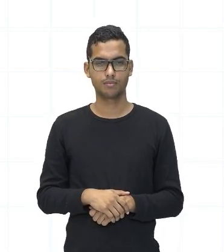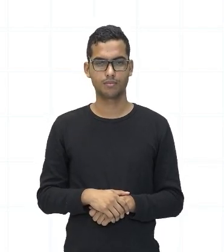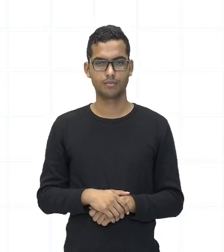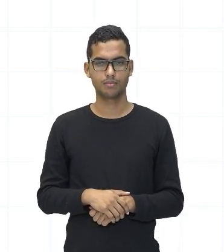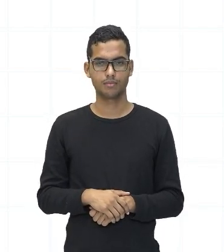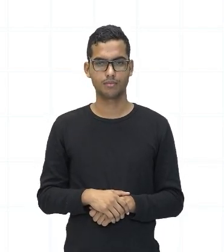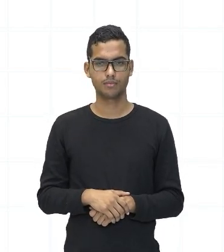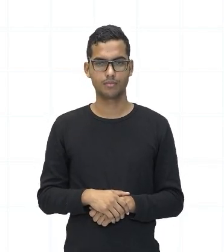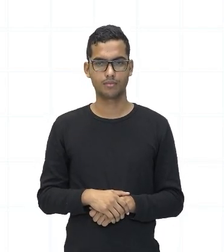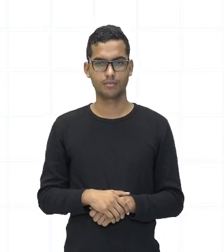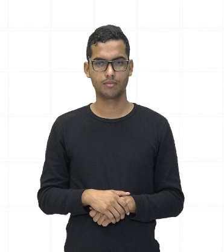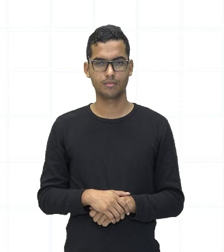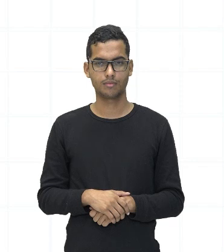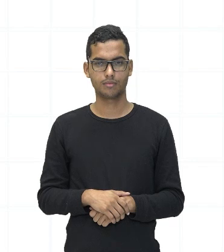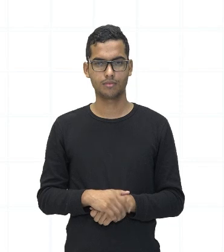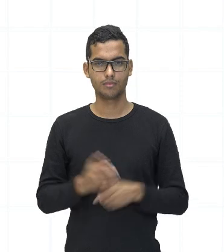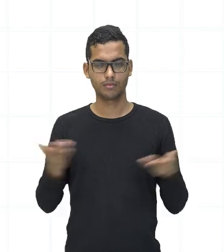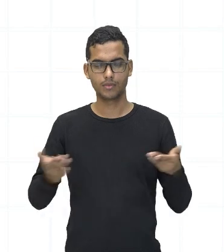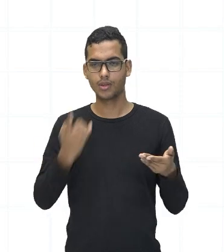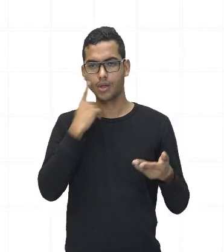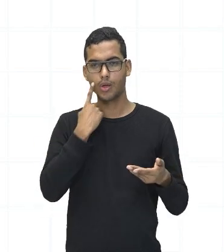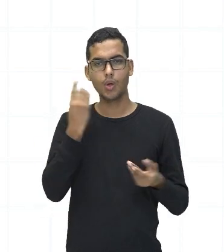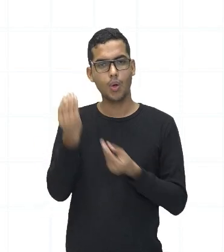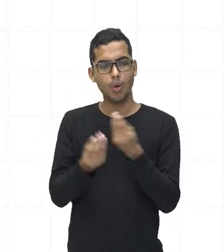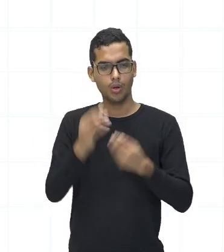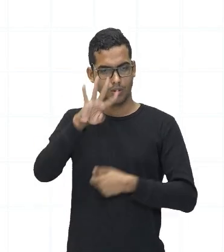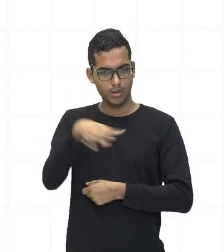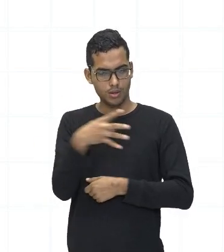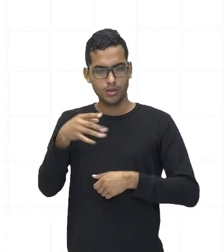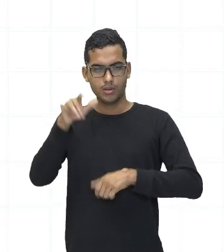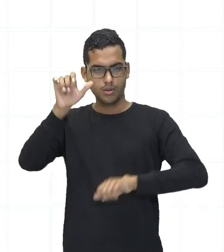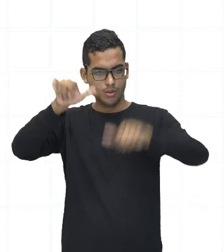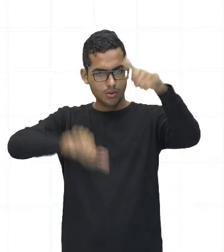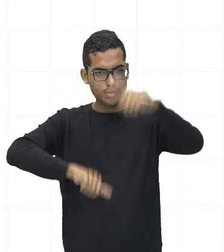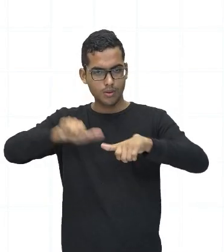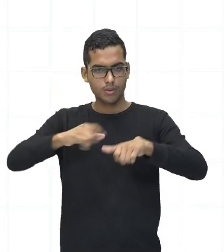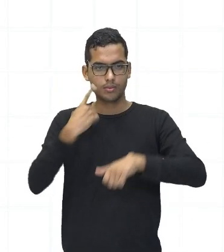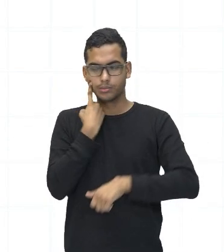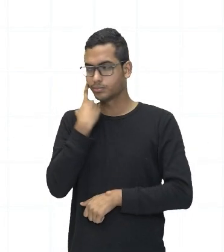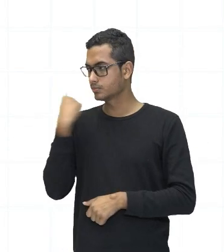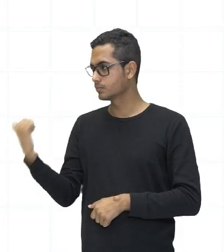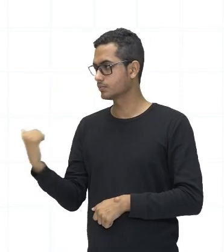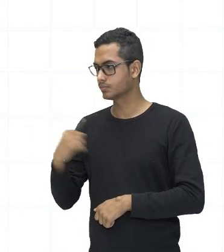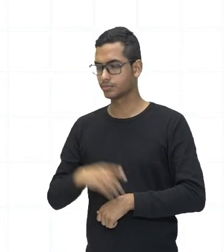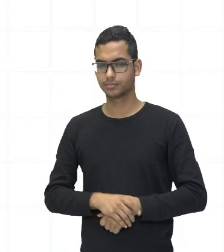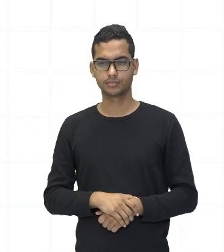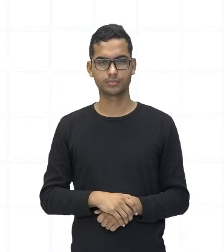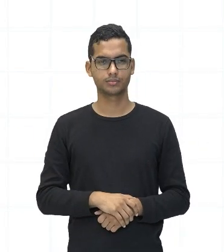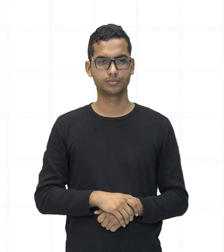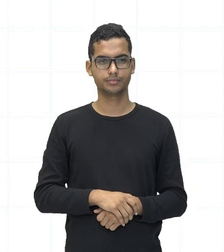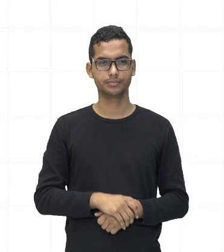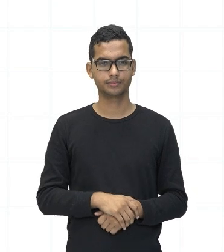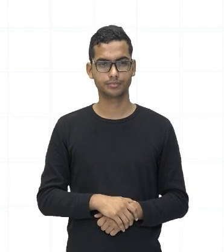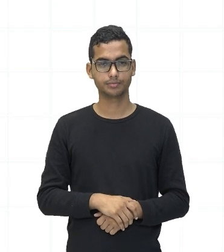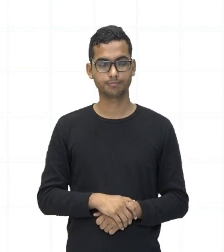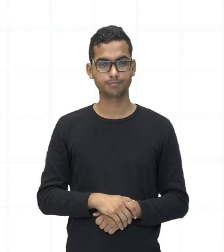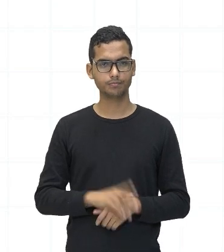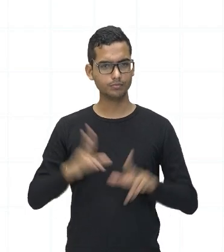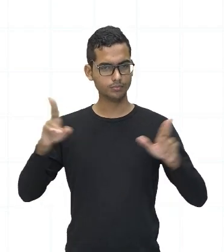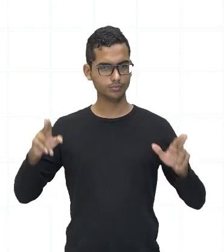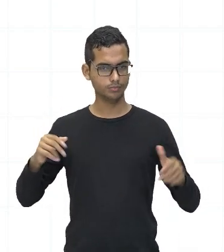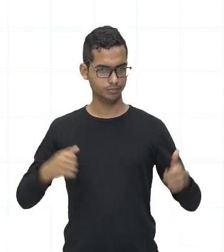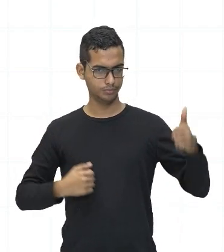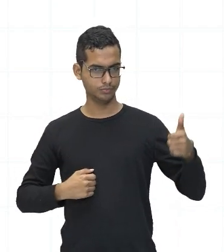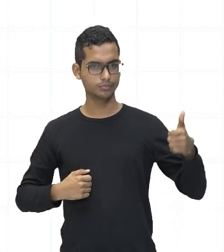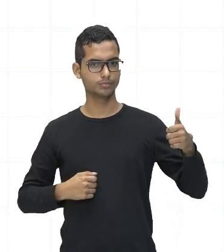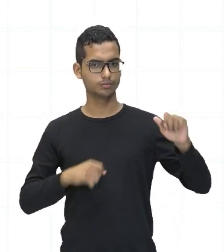não, ao nosso quadro de análise desse cartaz. Vamos lá então, olhem só. Então, assim como o primeiro cartaz, este